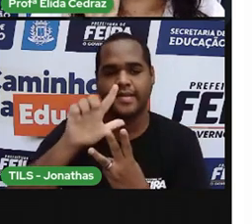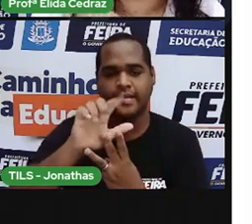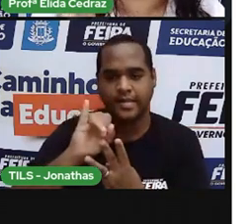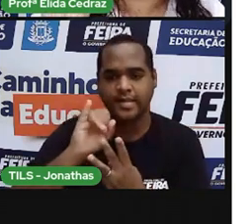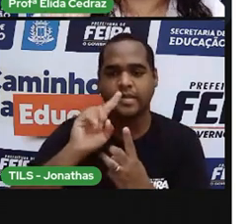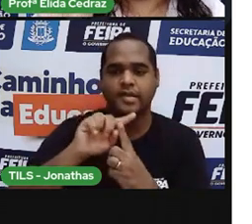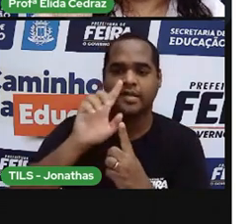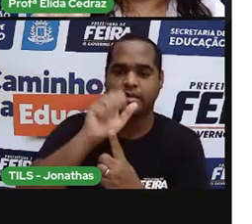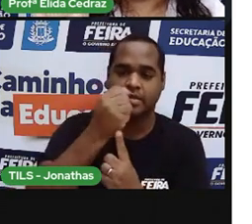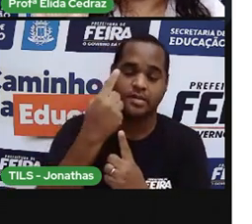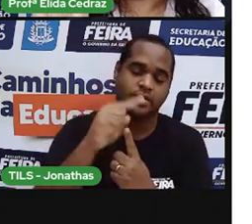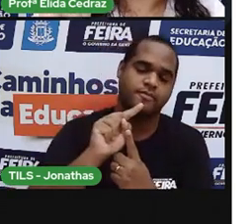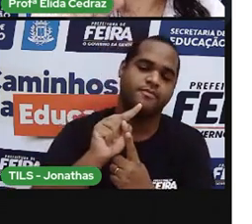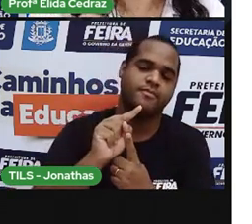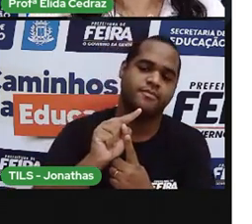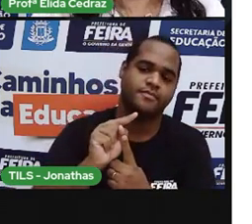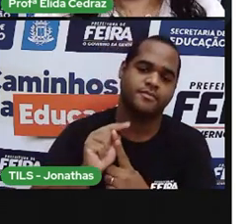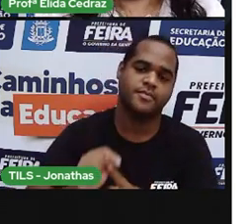Solidão.